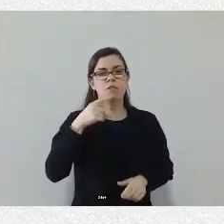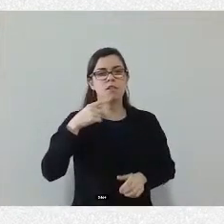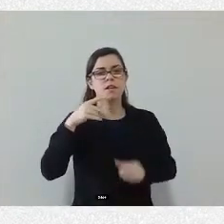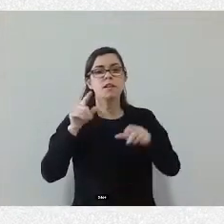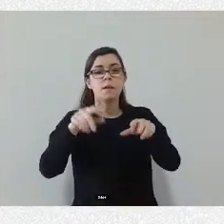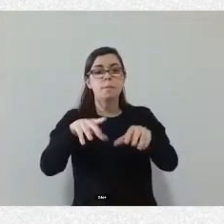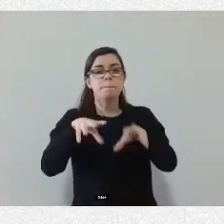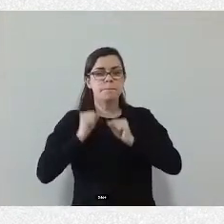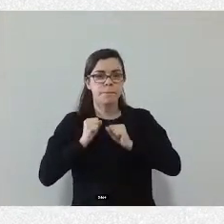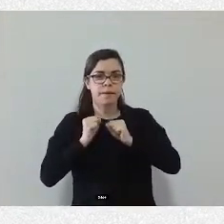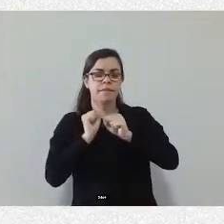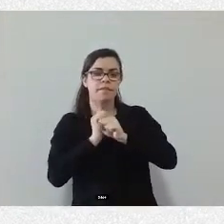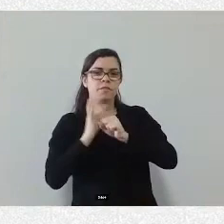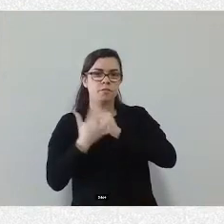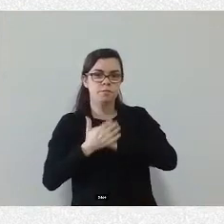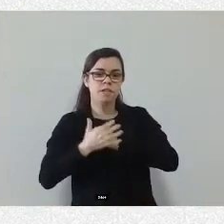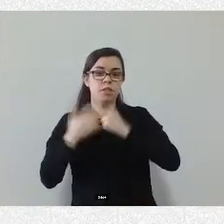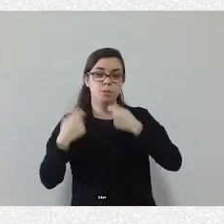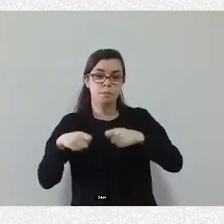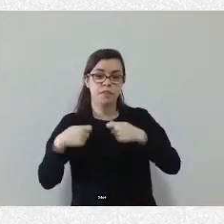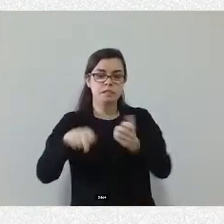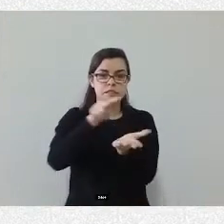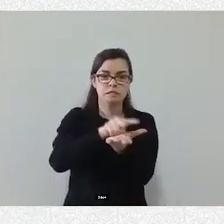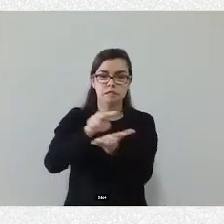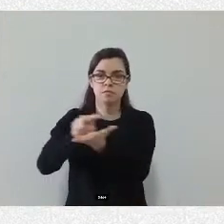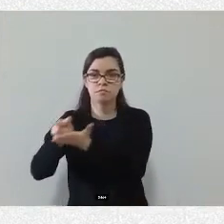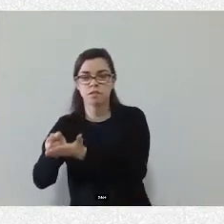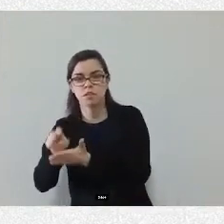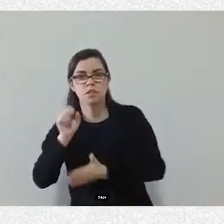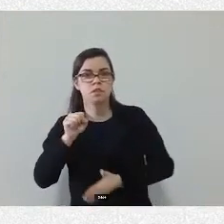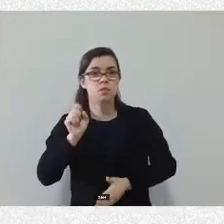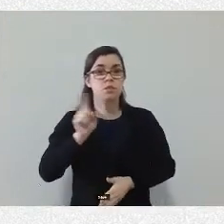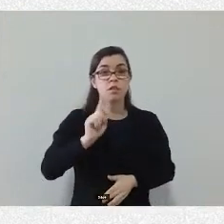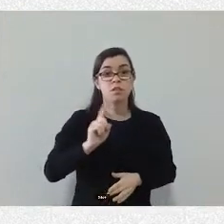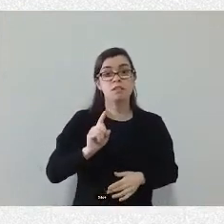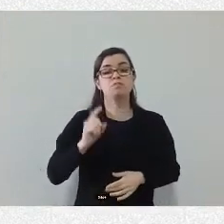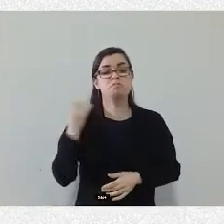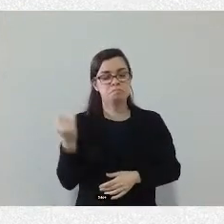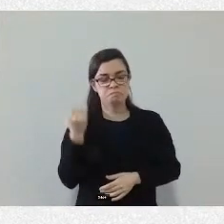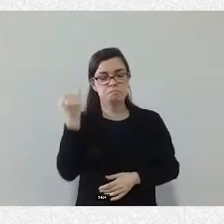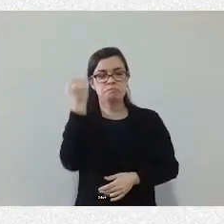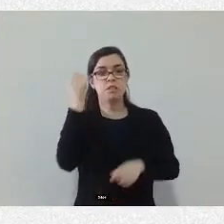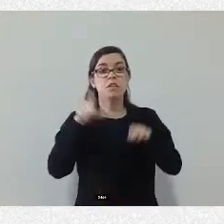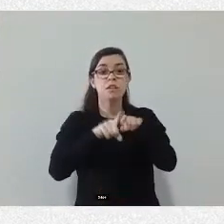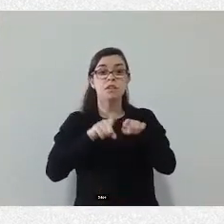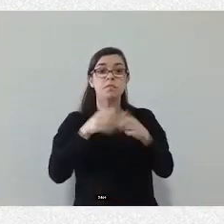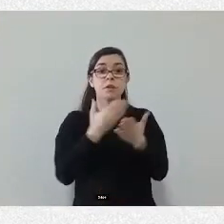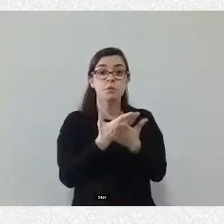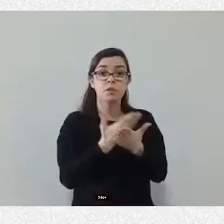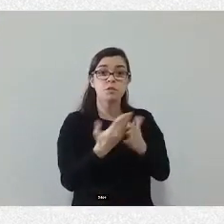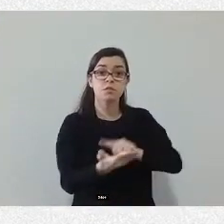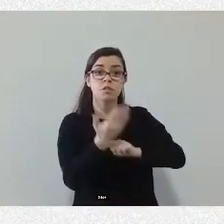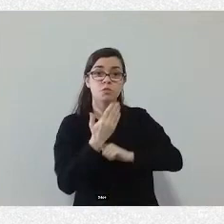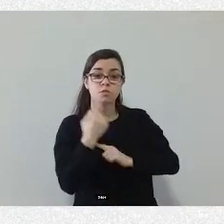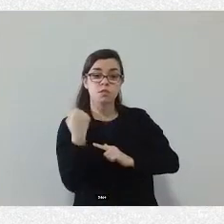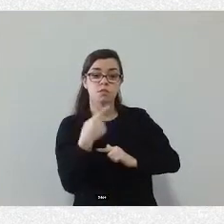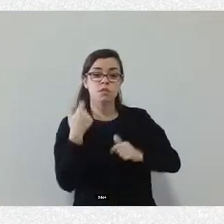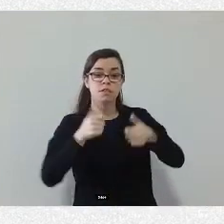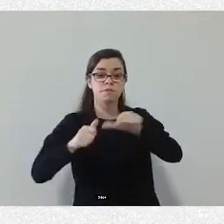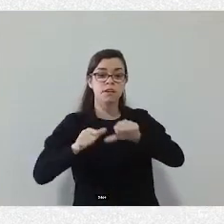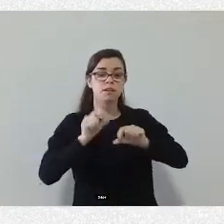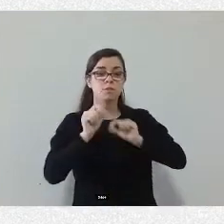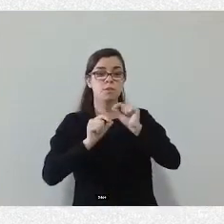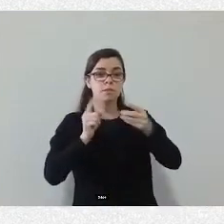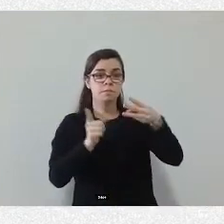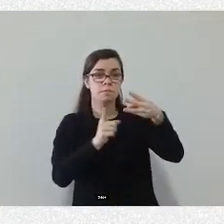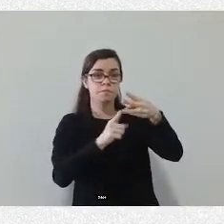num horizonte de tempo maior. E o terceiro ponto que esse tipo de estudo nos dá a oportunidade de avaliar questões de pesquisa que